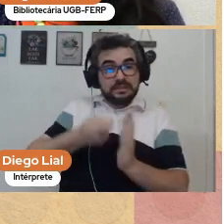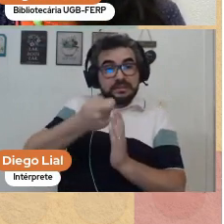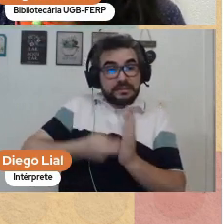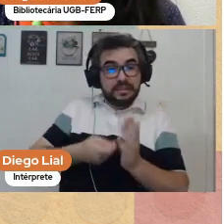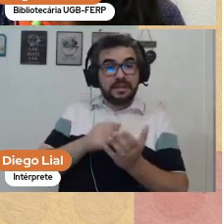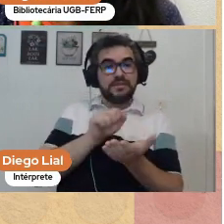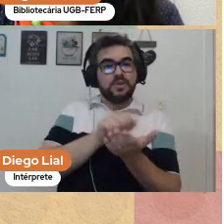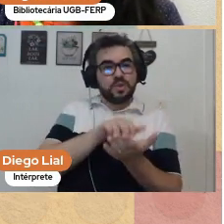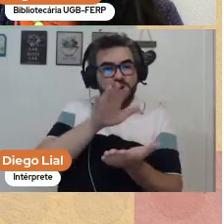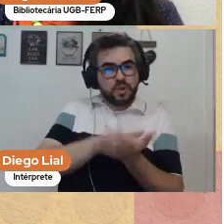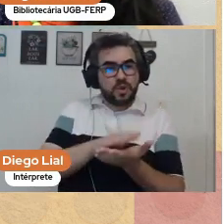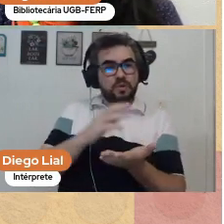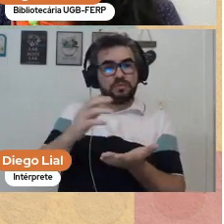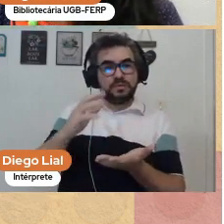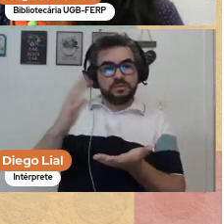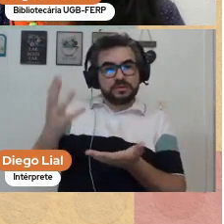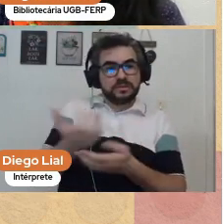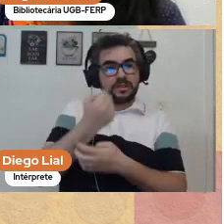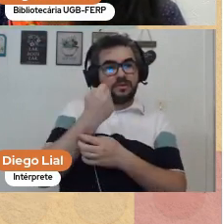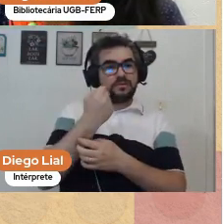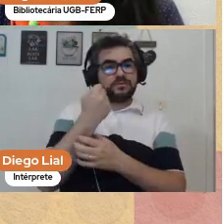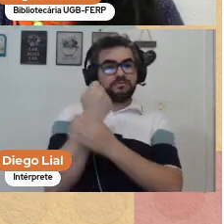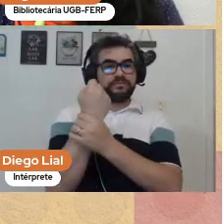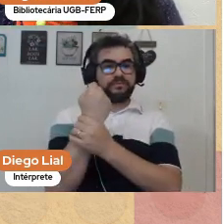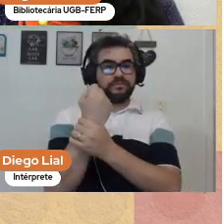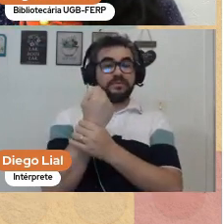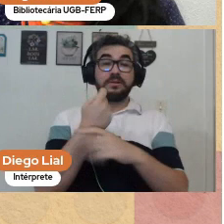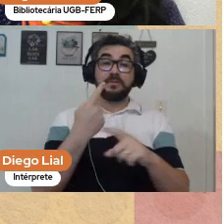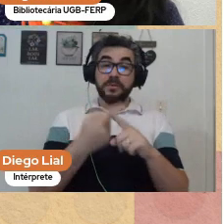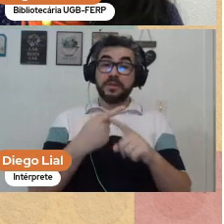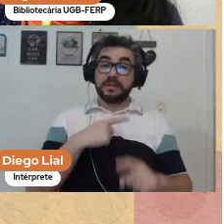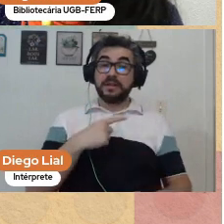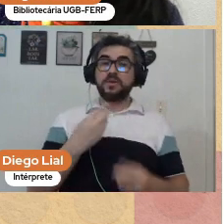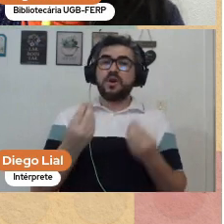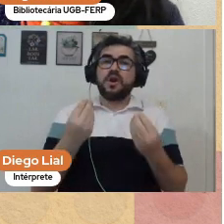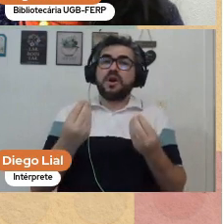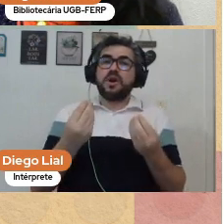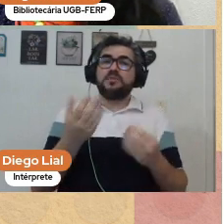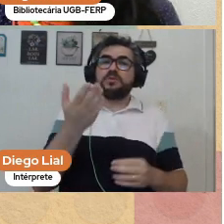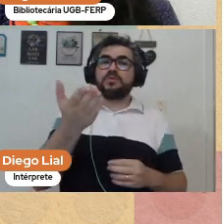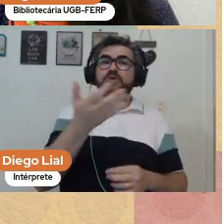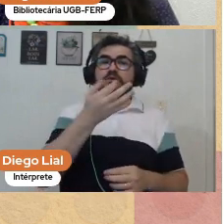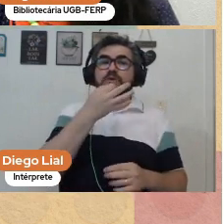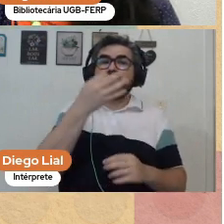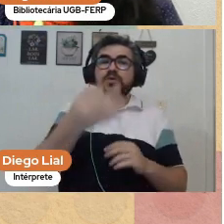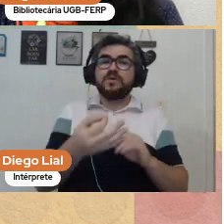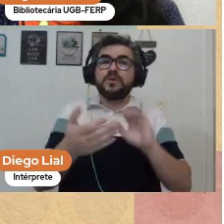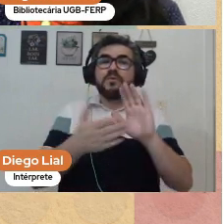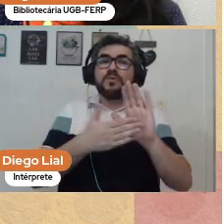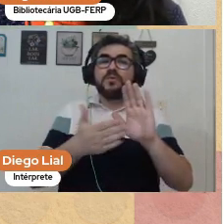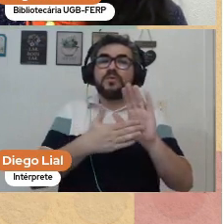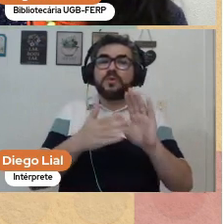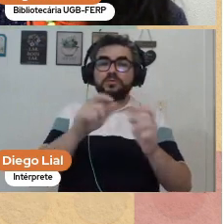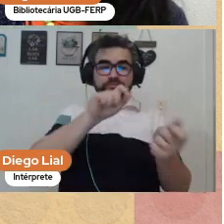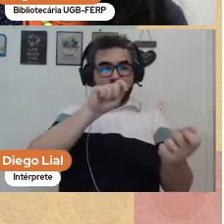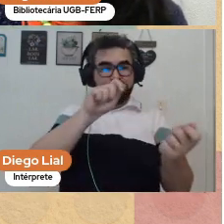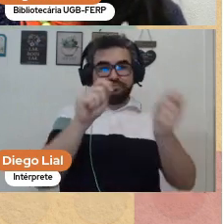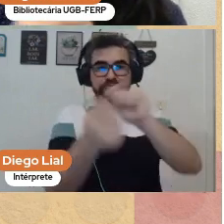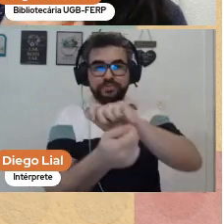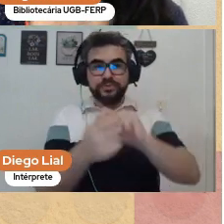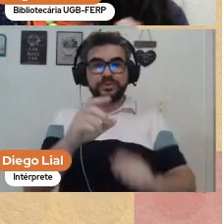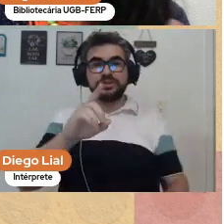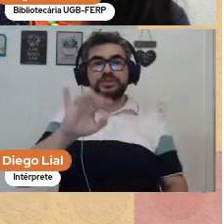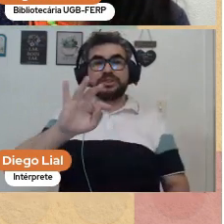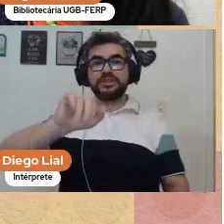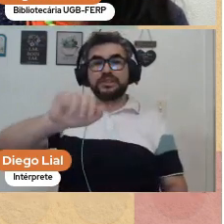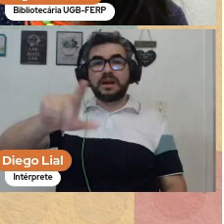você vai propor de ter uma preservação digital, se você nem olhou para o diagnóstico do seu acervo, você não percebeu,